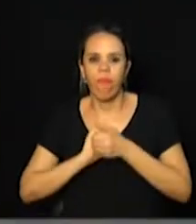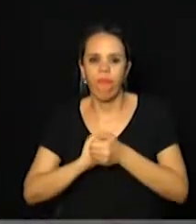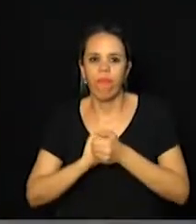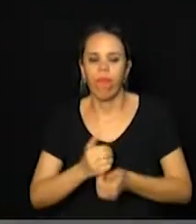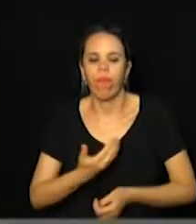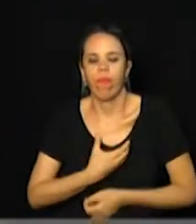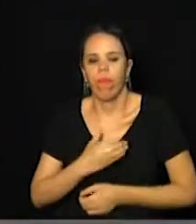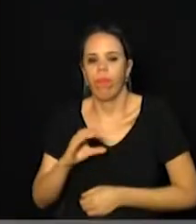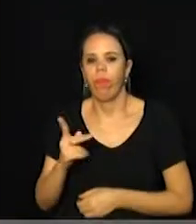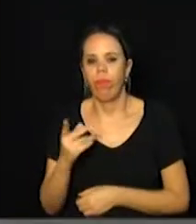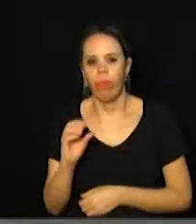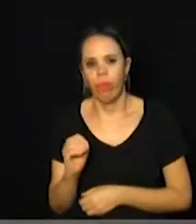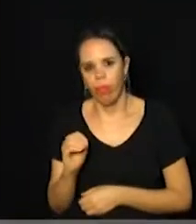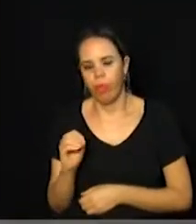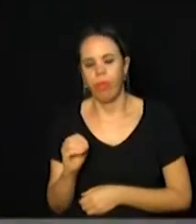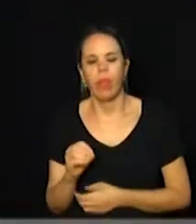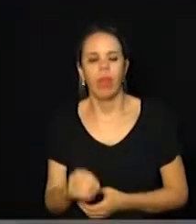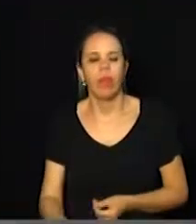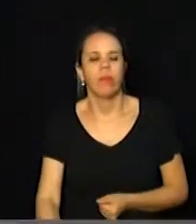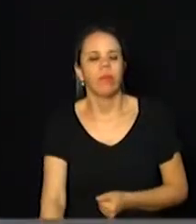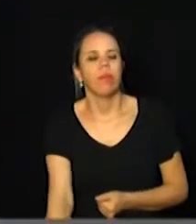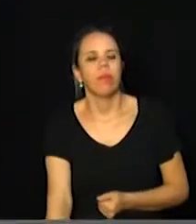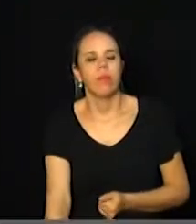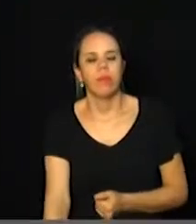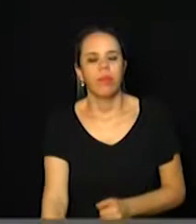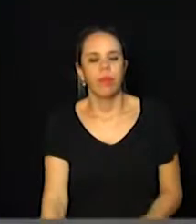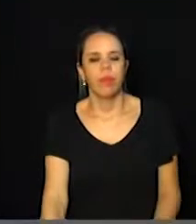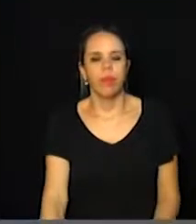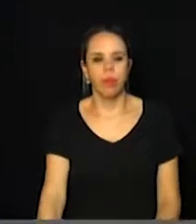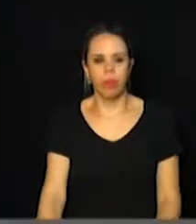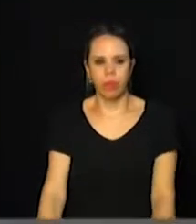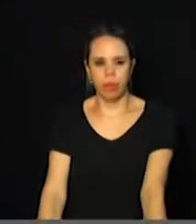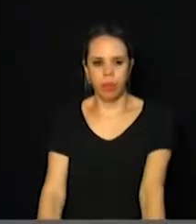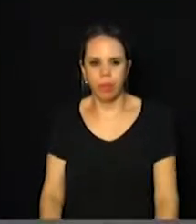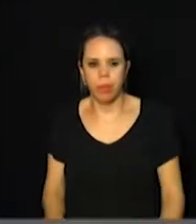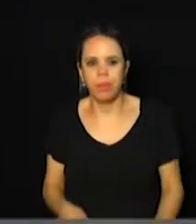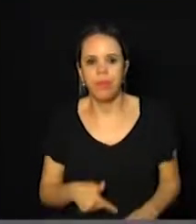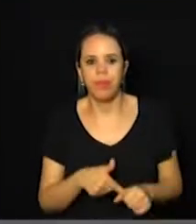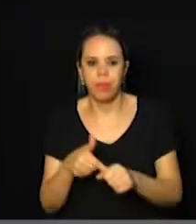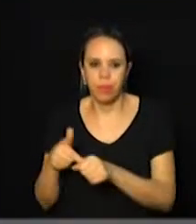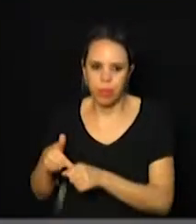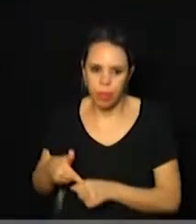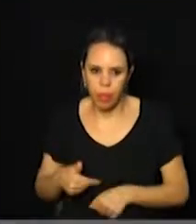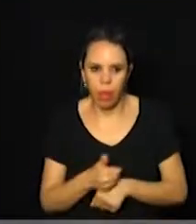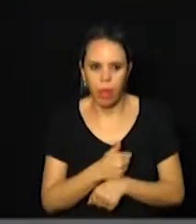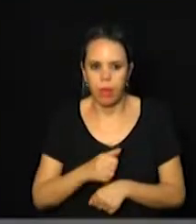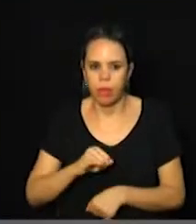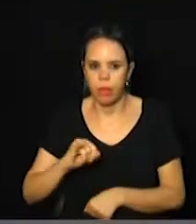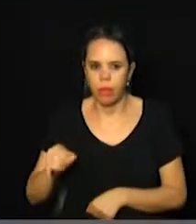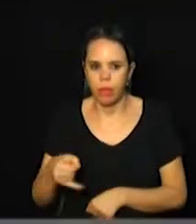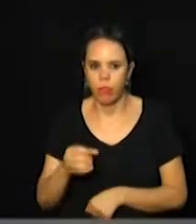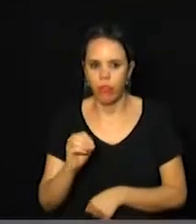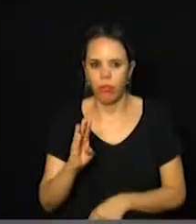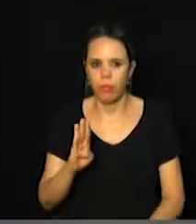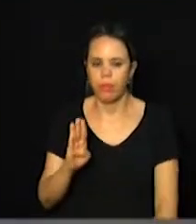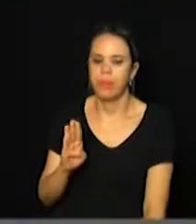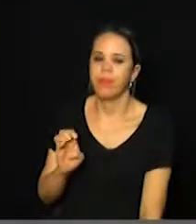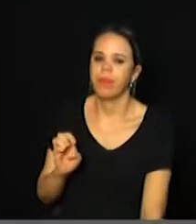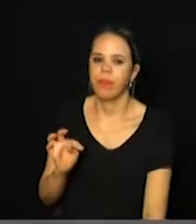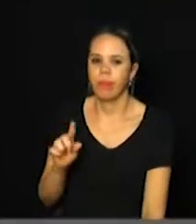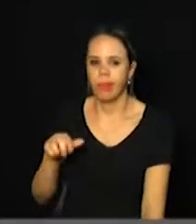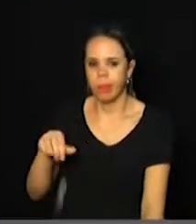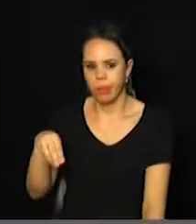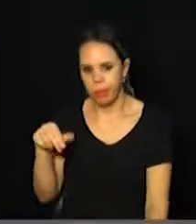meu companheiro Chico o Francisco Soares os nossos tipos dos frentistas obreiro Joabe comprida